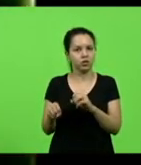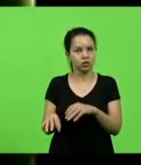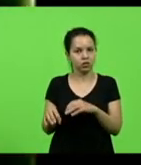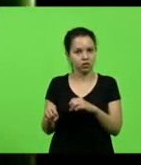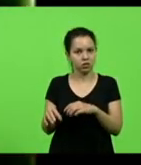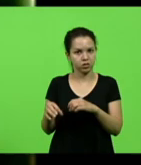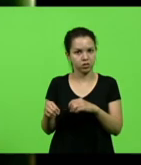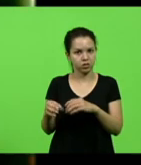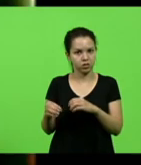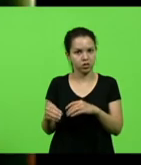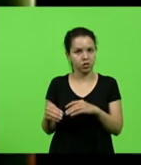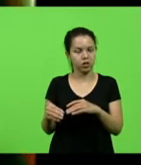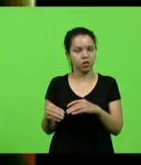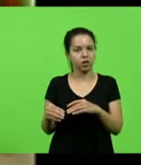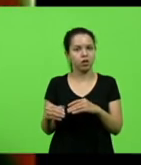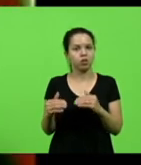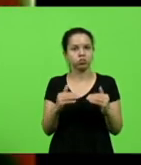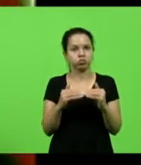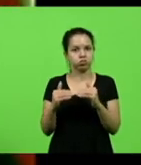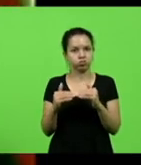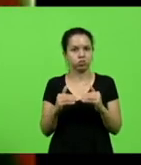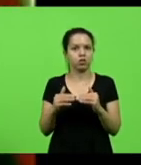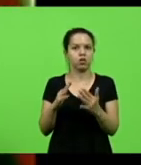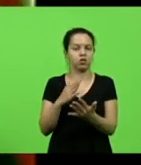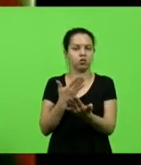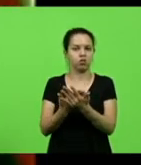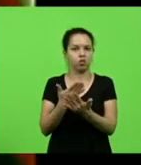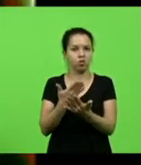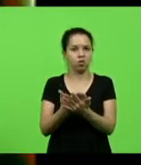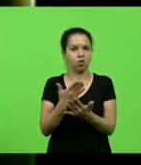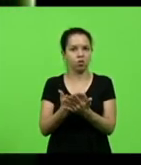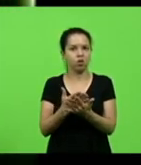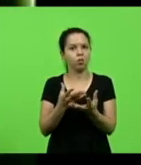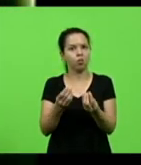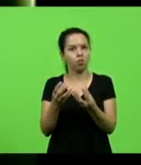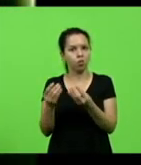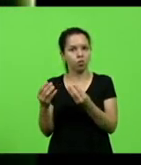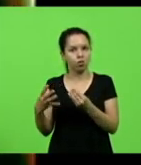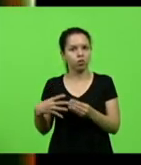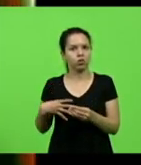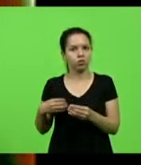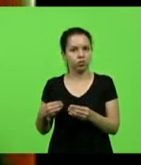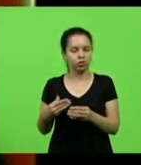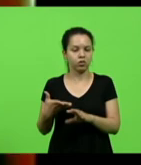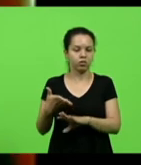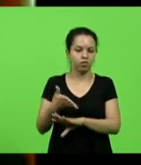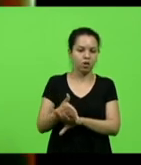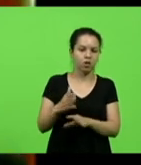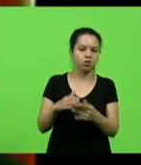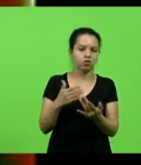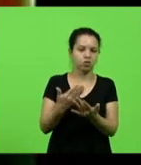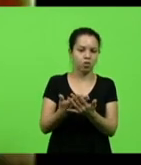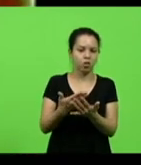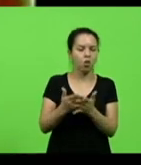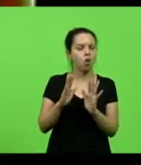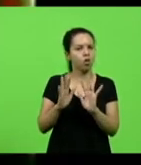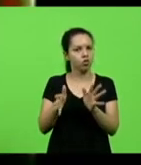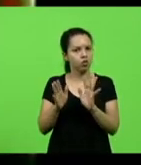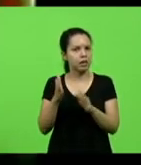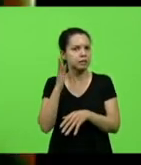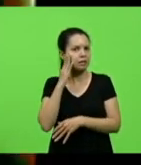simultaneamente a escola. Muitos filhos, inclusive, chegam na escola já sabendo já o